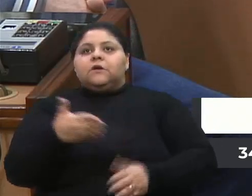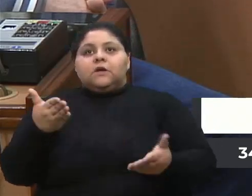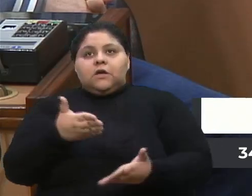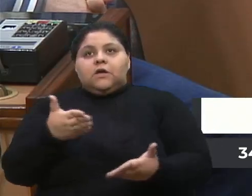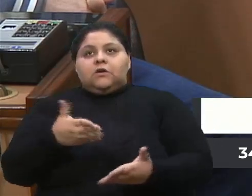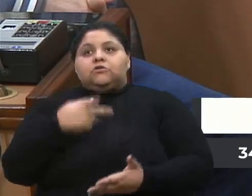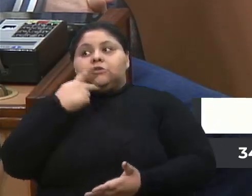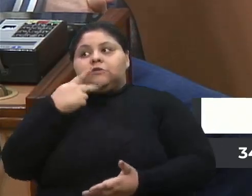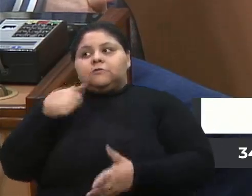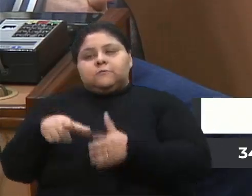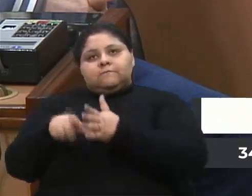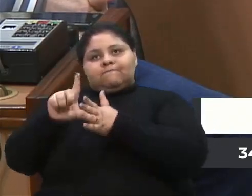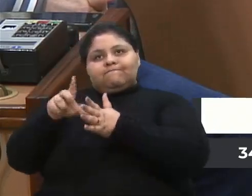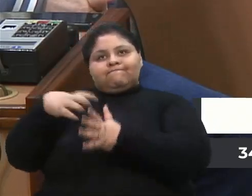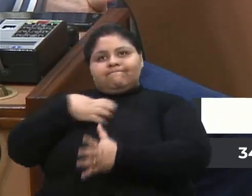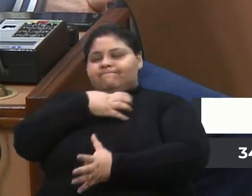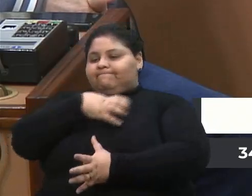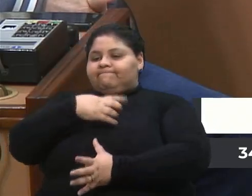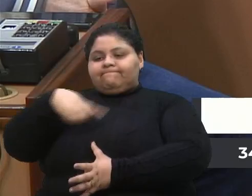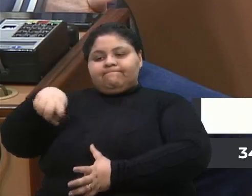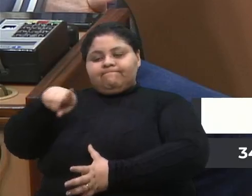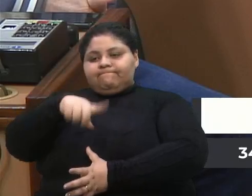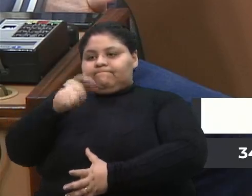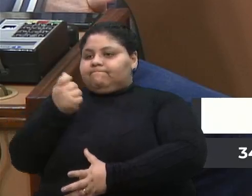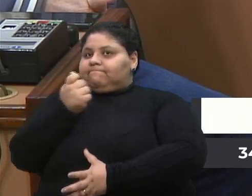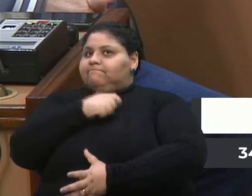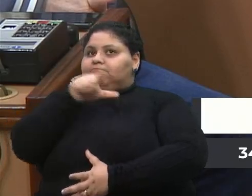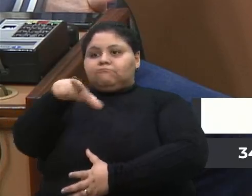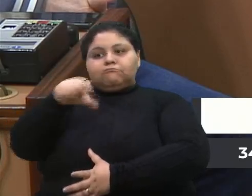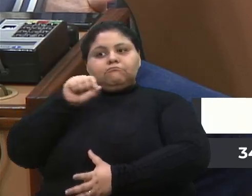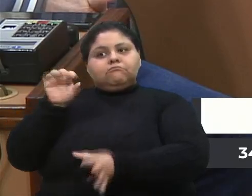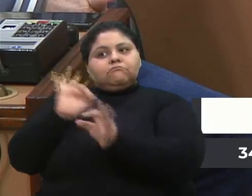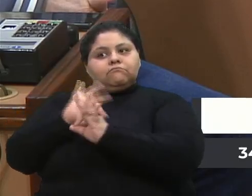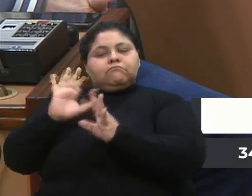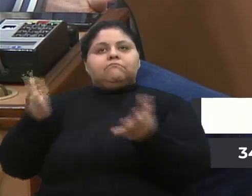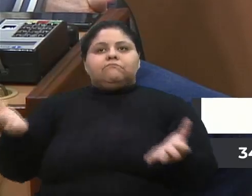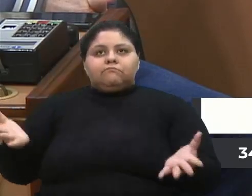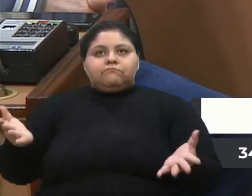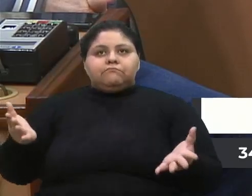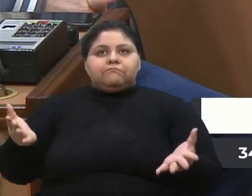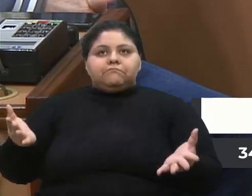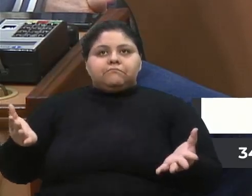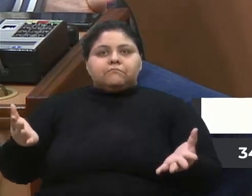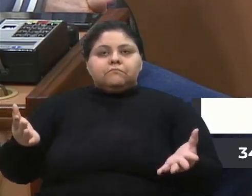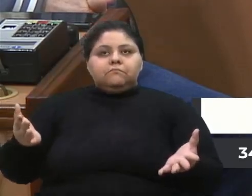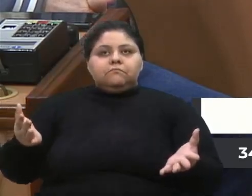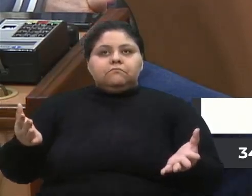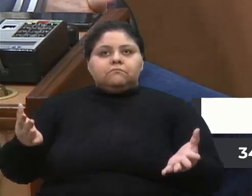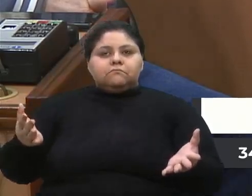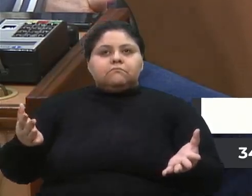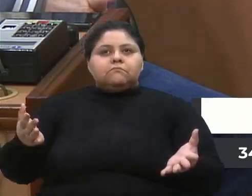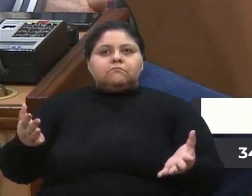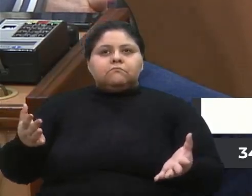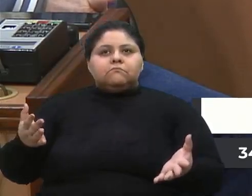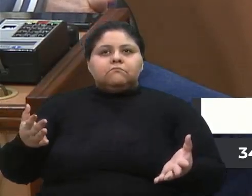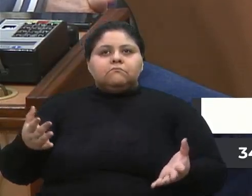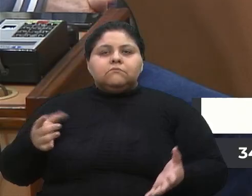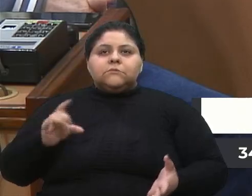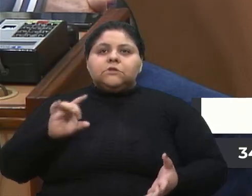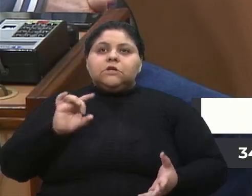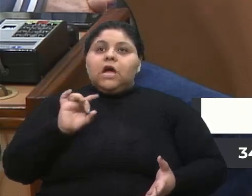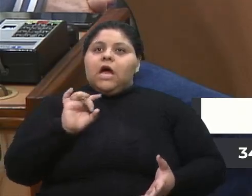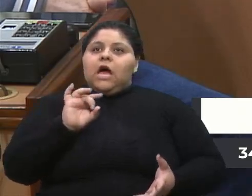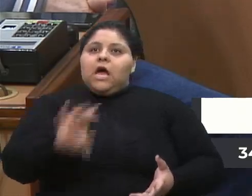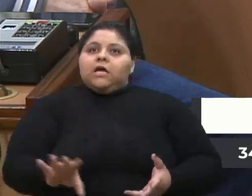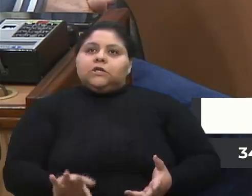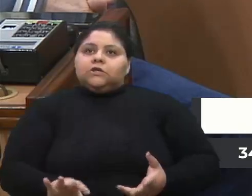casa que, dessa forma, a gente não precisa mais eleger ninguém. É só o judiciário que